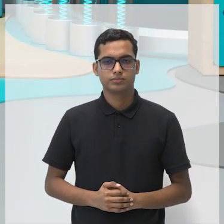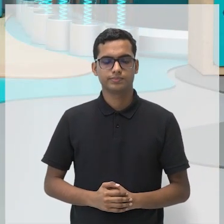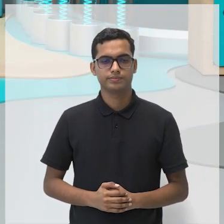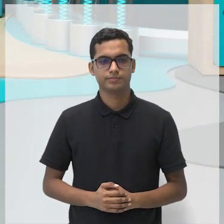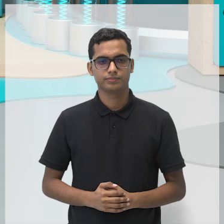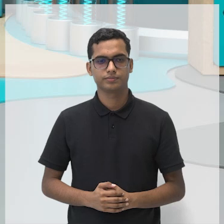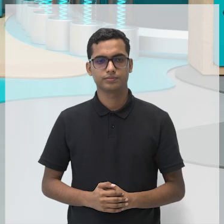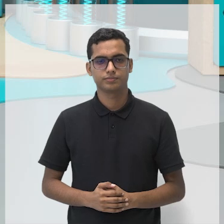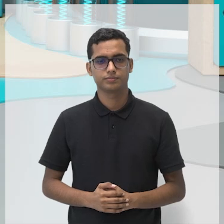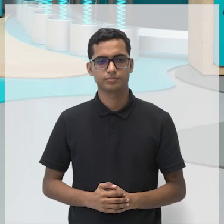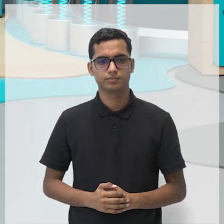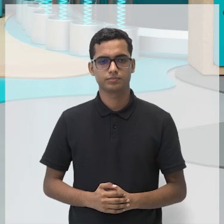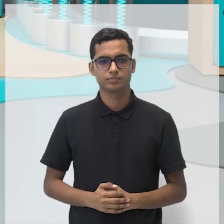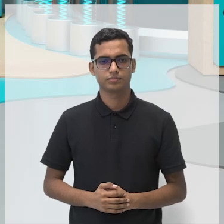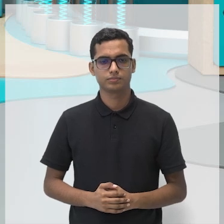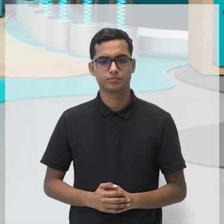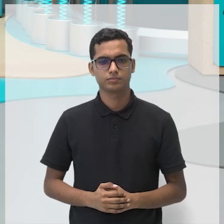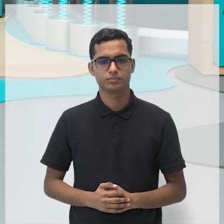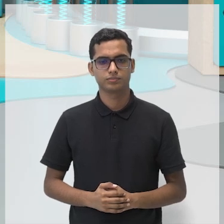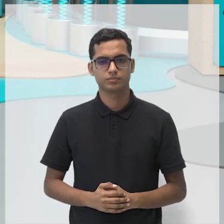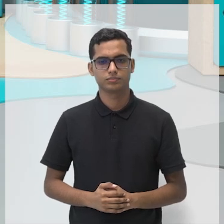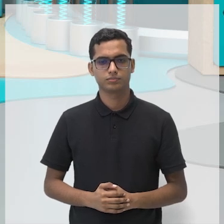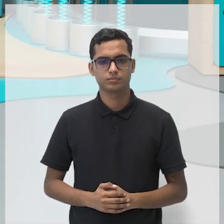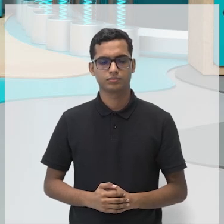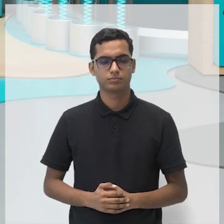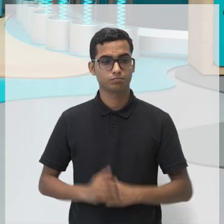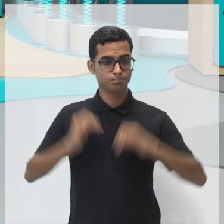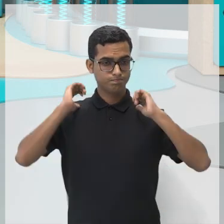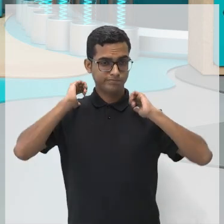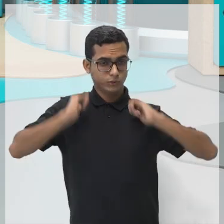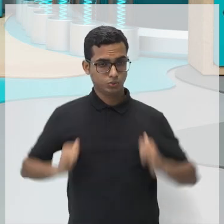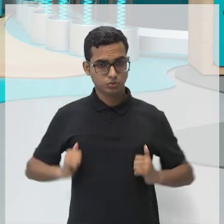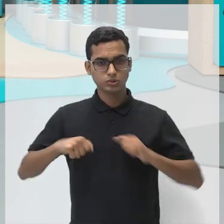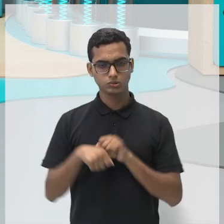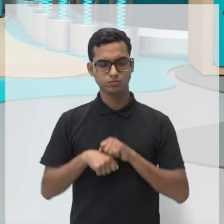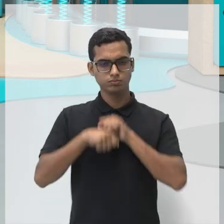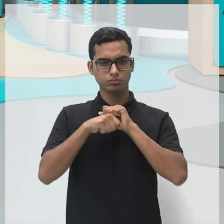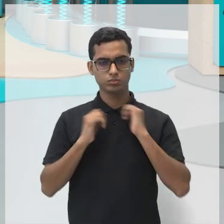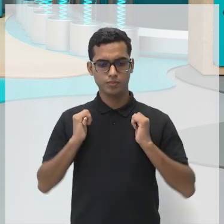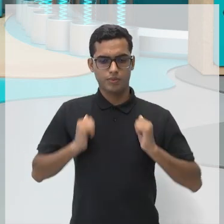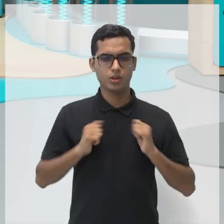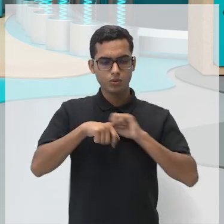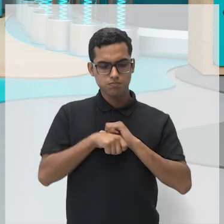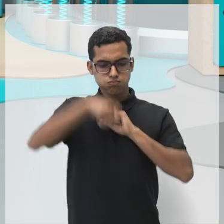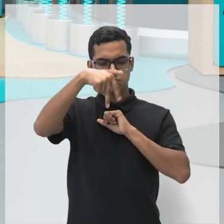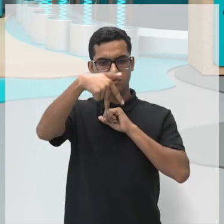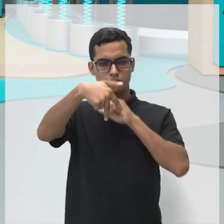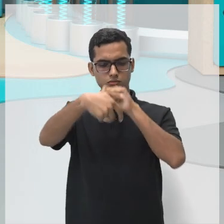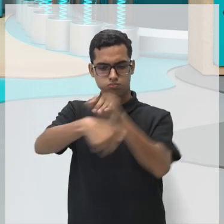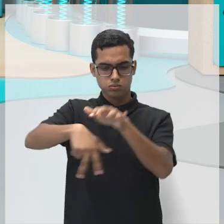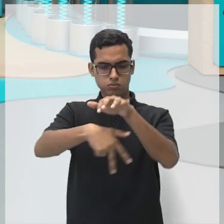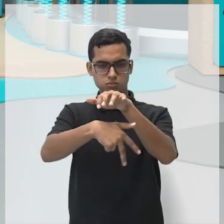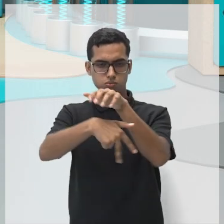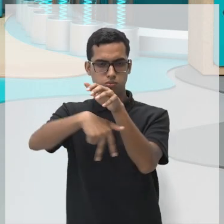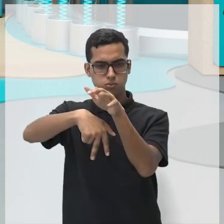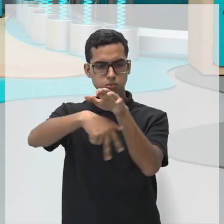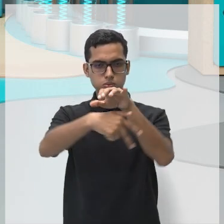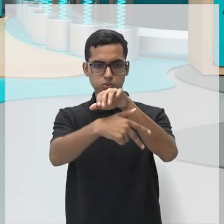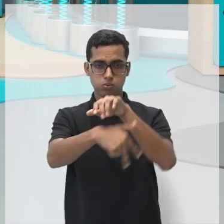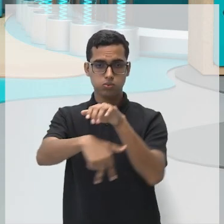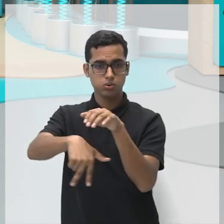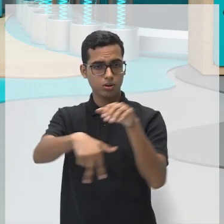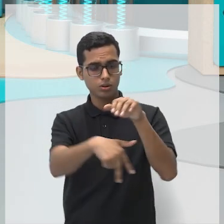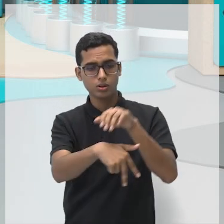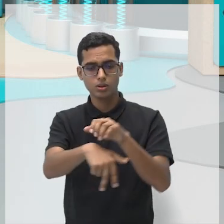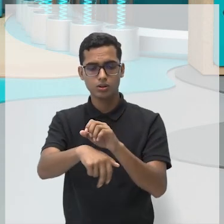Os relatos de existência do paraquedas, que é um instrumento utilizado no base jump, eles existem há muitos anos, porém